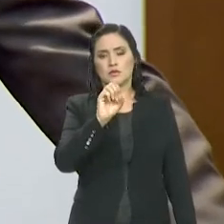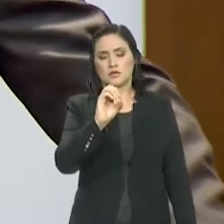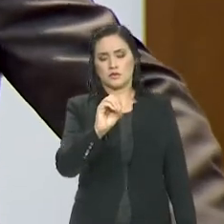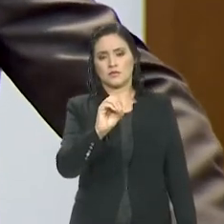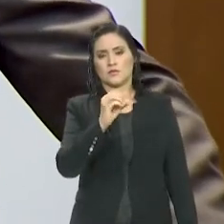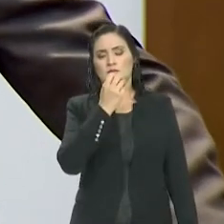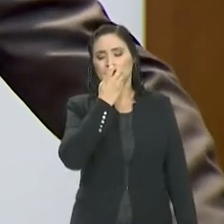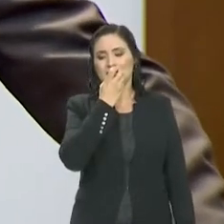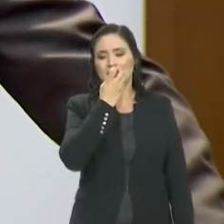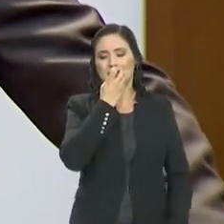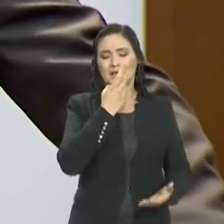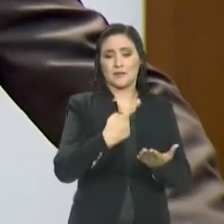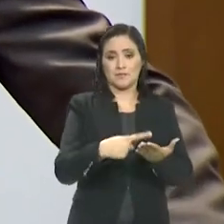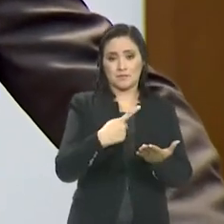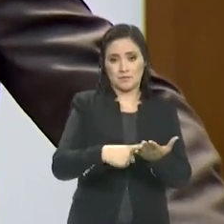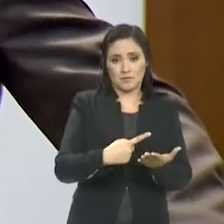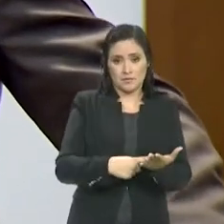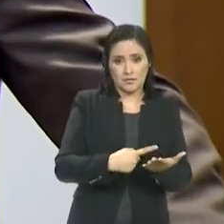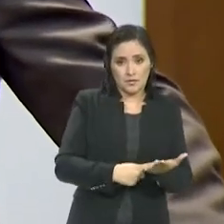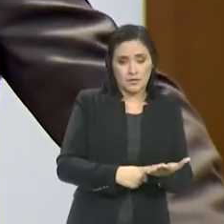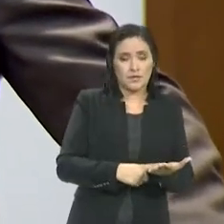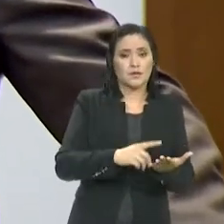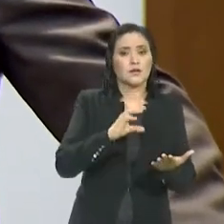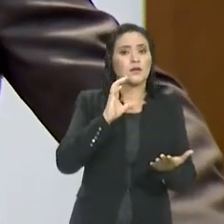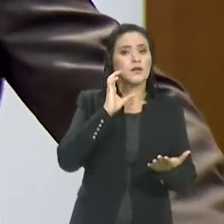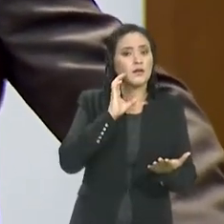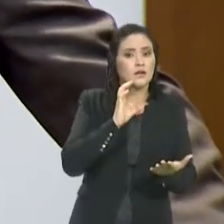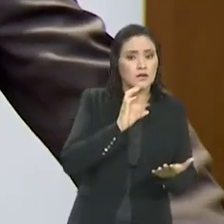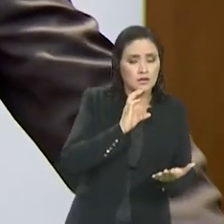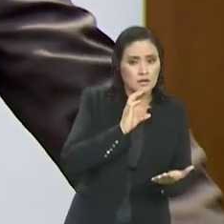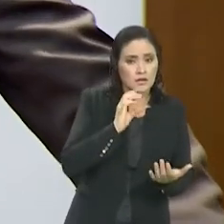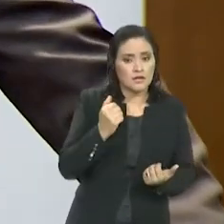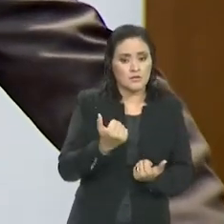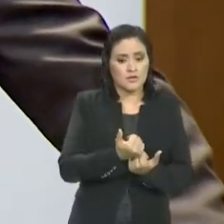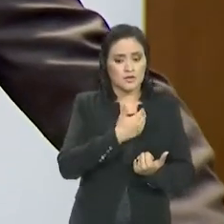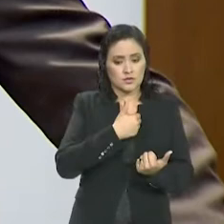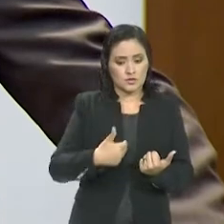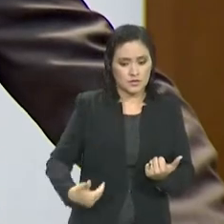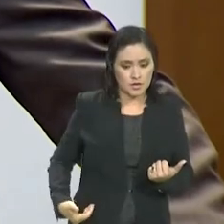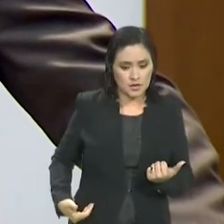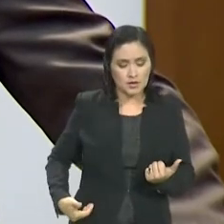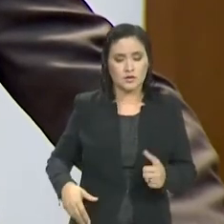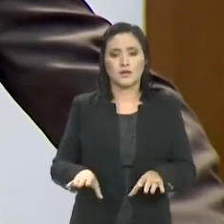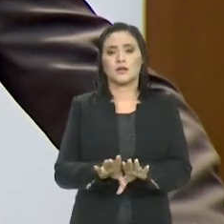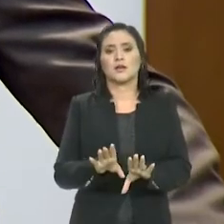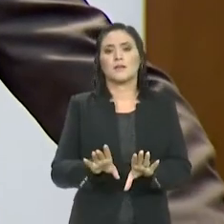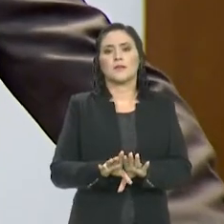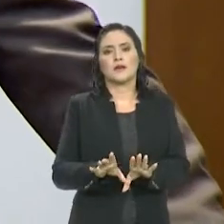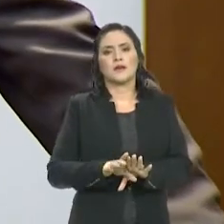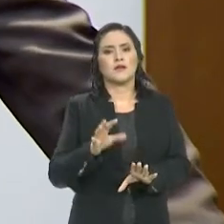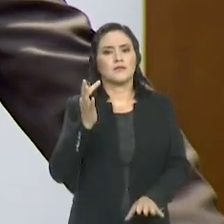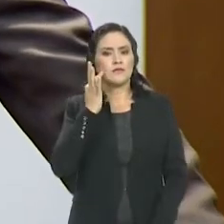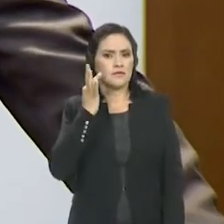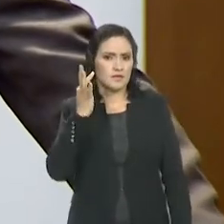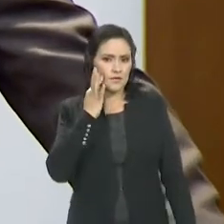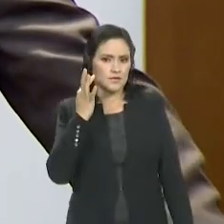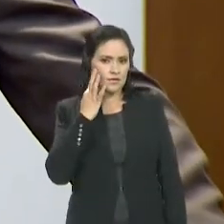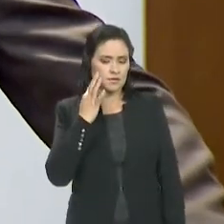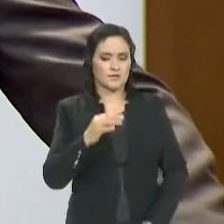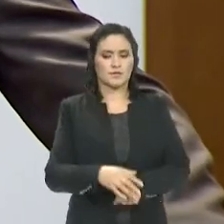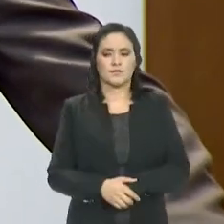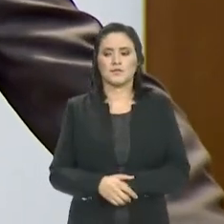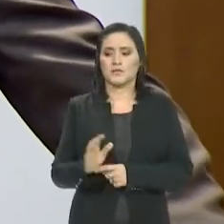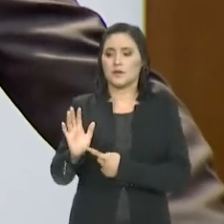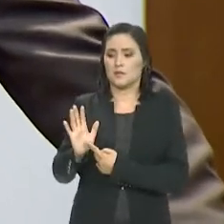Brandão, quando então vice-governador, e com o então governador Flávio Dino. Mostrei a